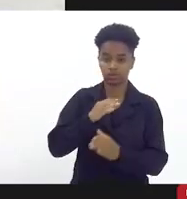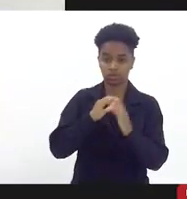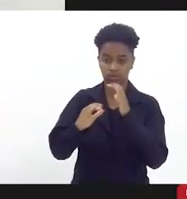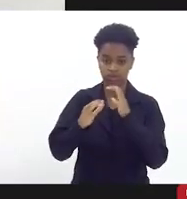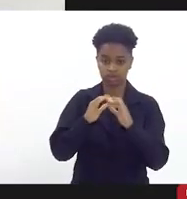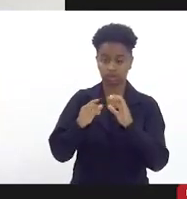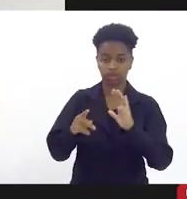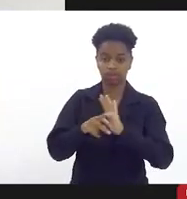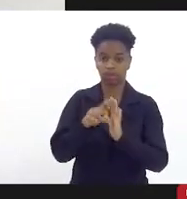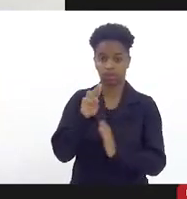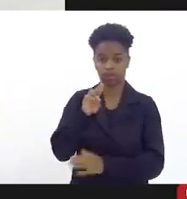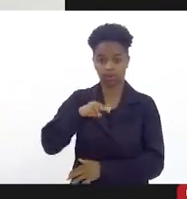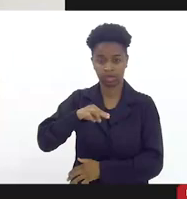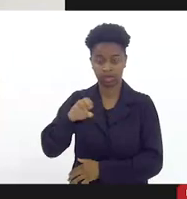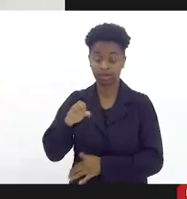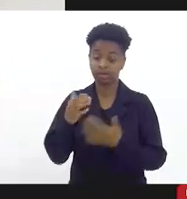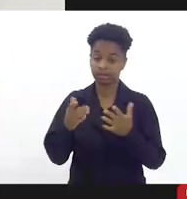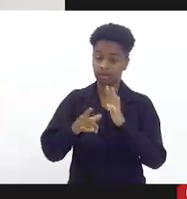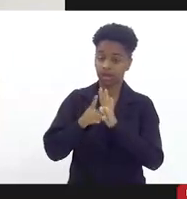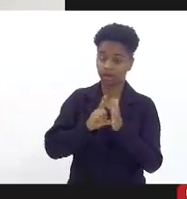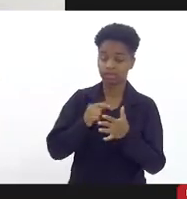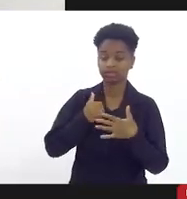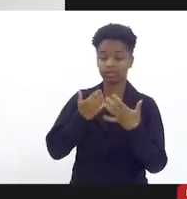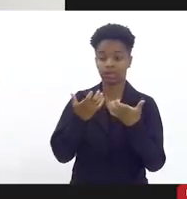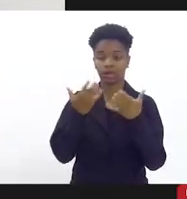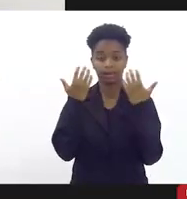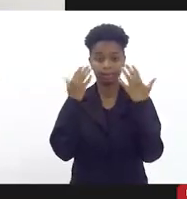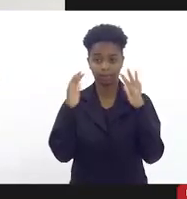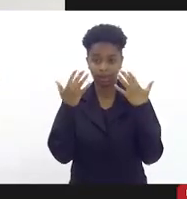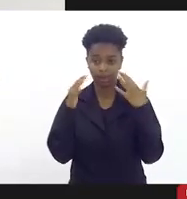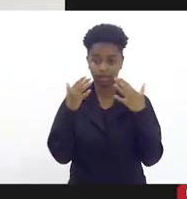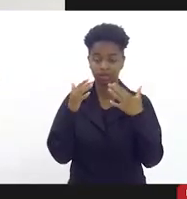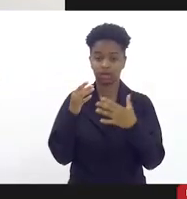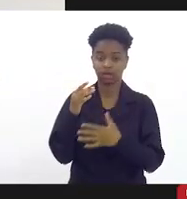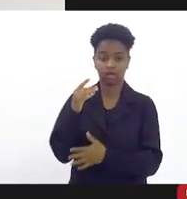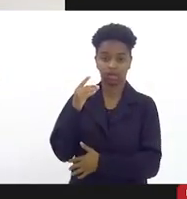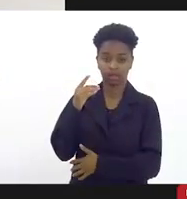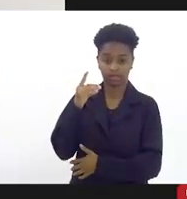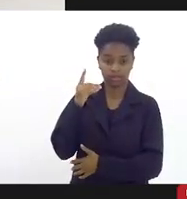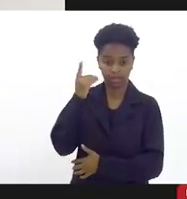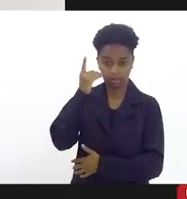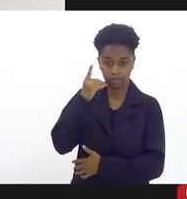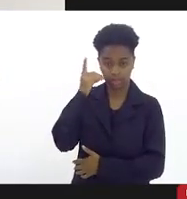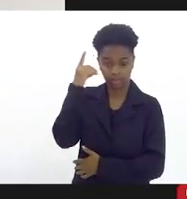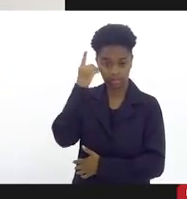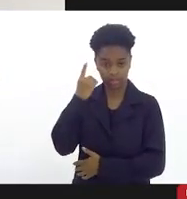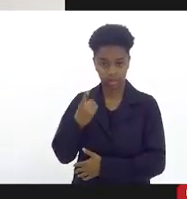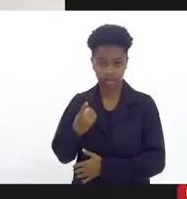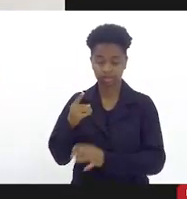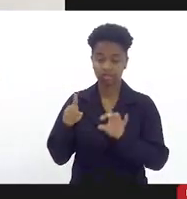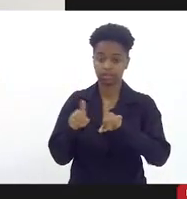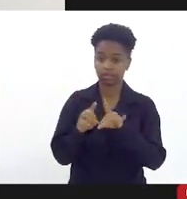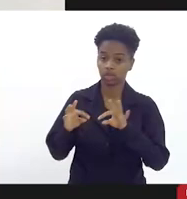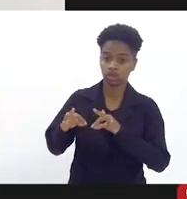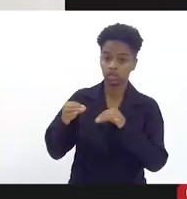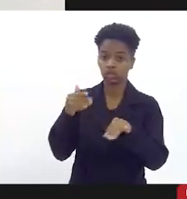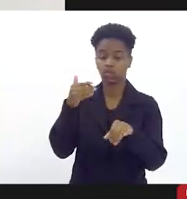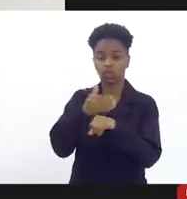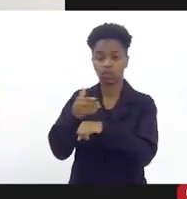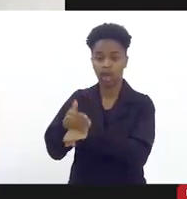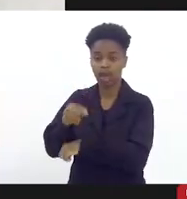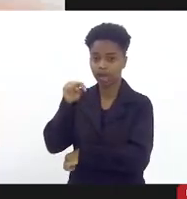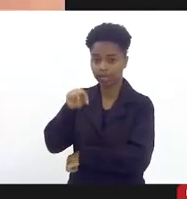e antes de mais nada queria parabenizar o mandato e todos que estão aqui nessa audiência